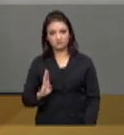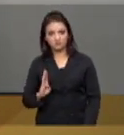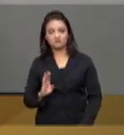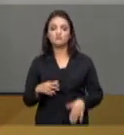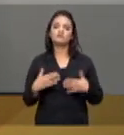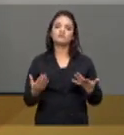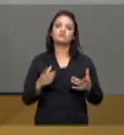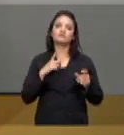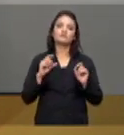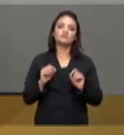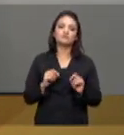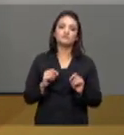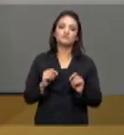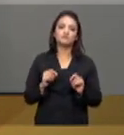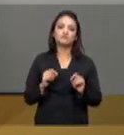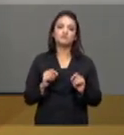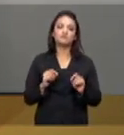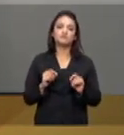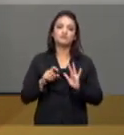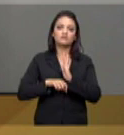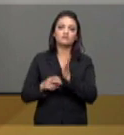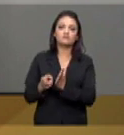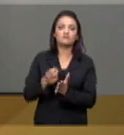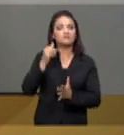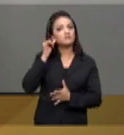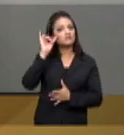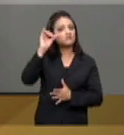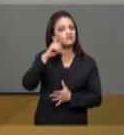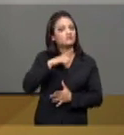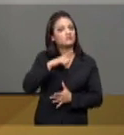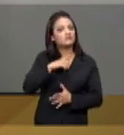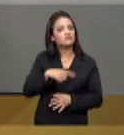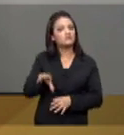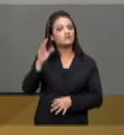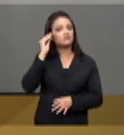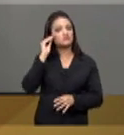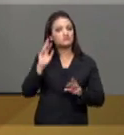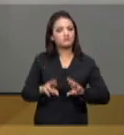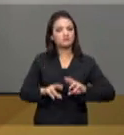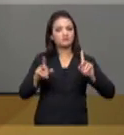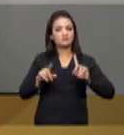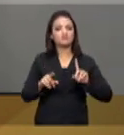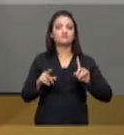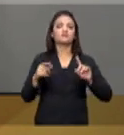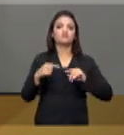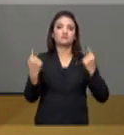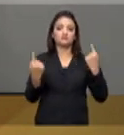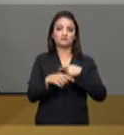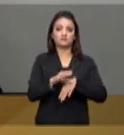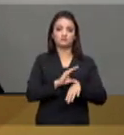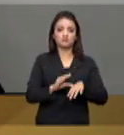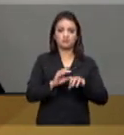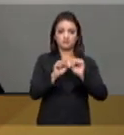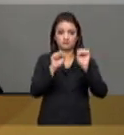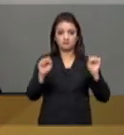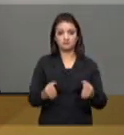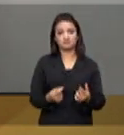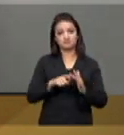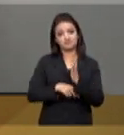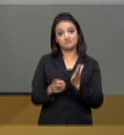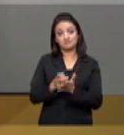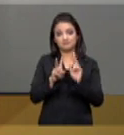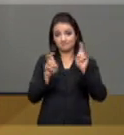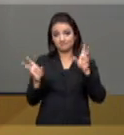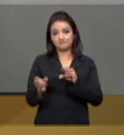dela os tributos sobre operações para se evitar interpretação conducente à inconstitucionalidade de todo o sistema tributário. Eu acho que no ponto,